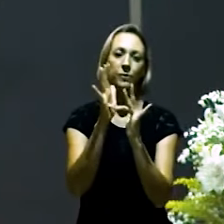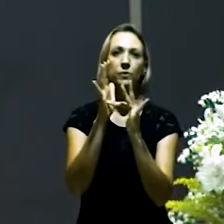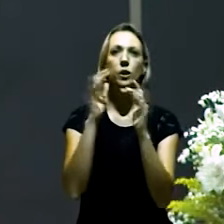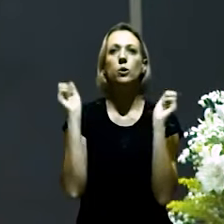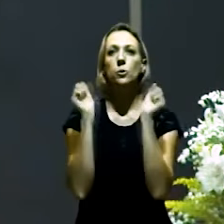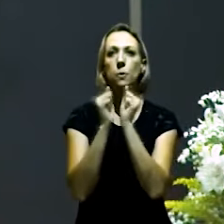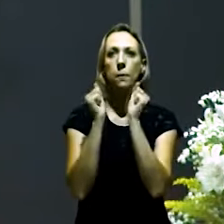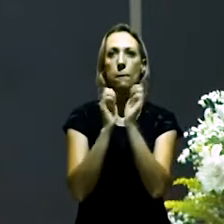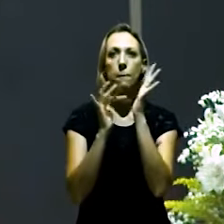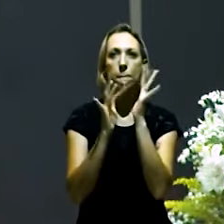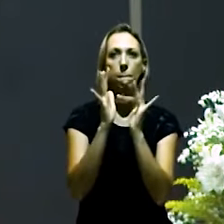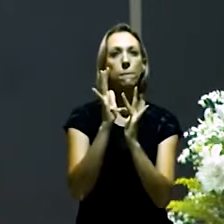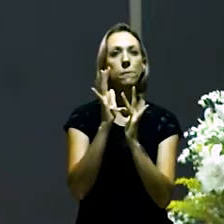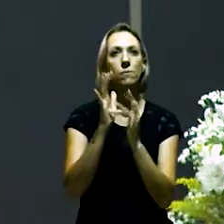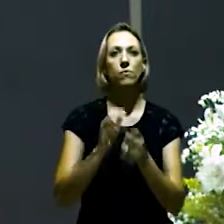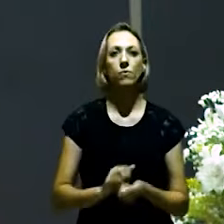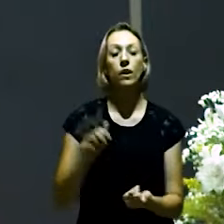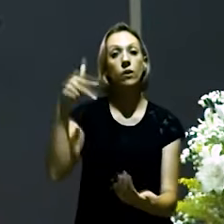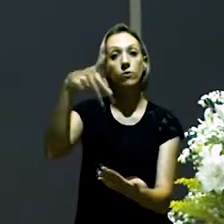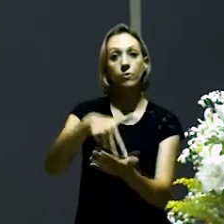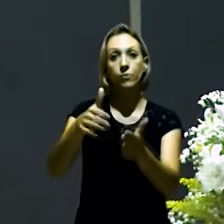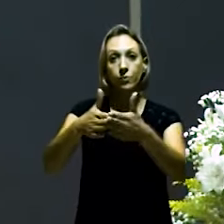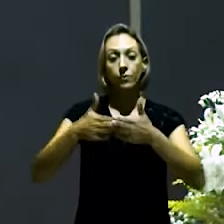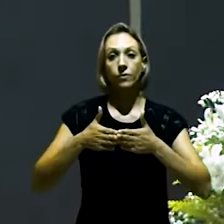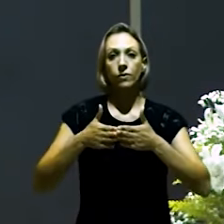Você quer ficar de pé comigo? Eu quero orar por você.